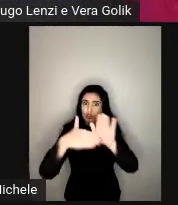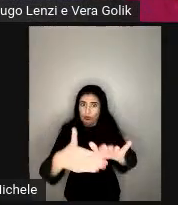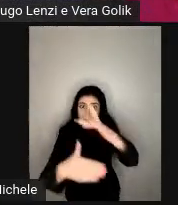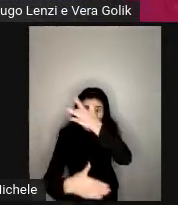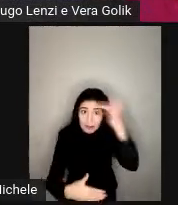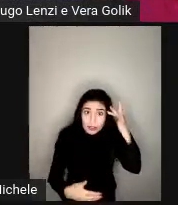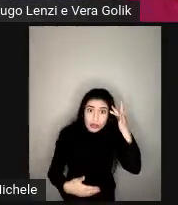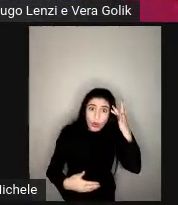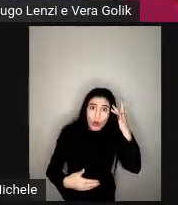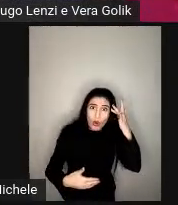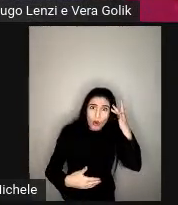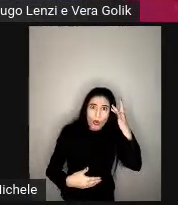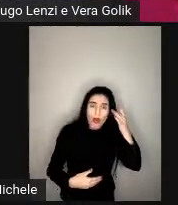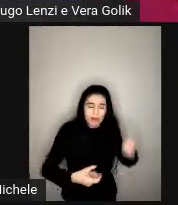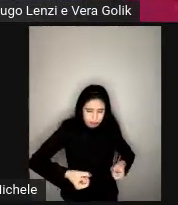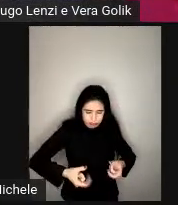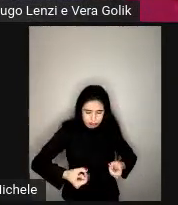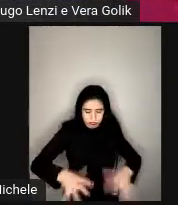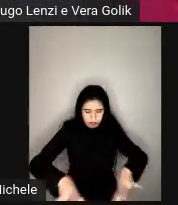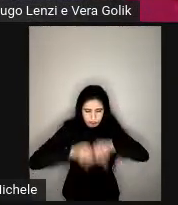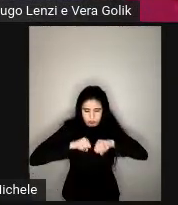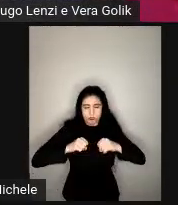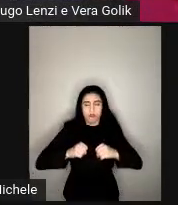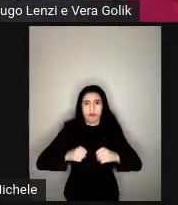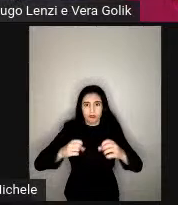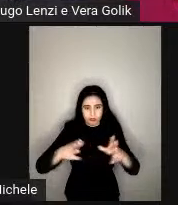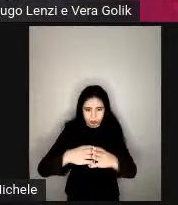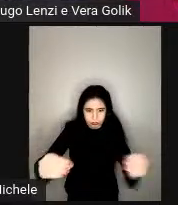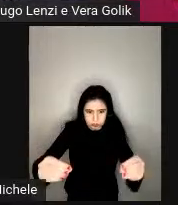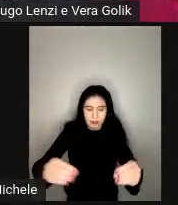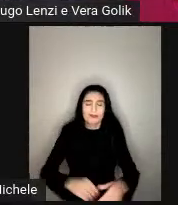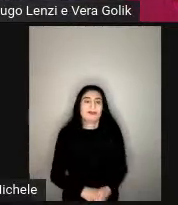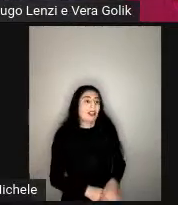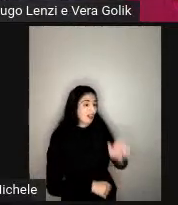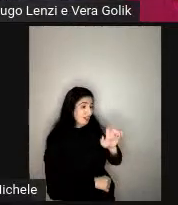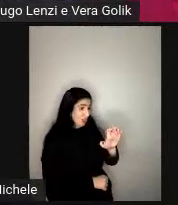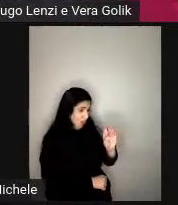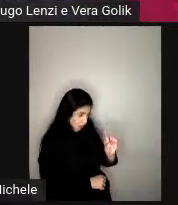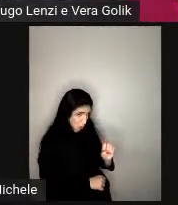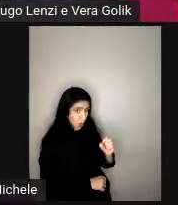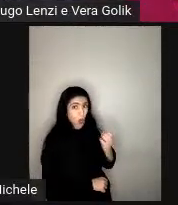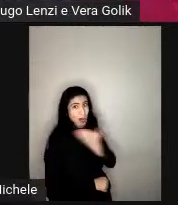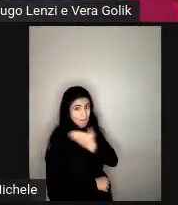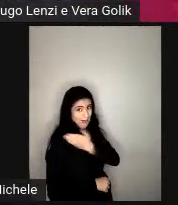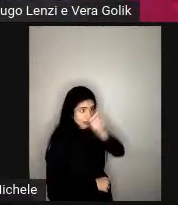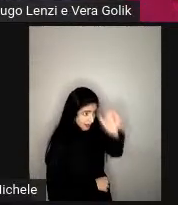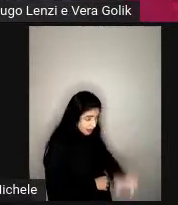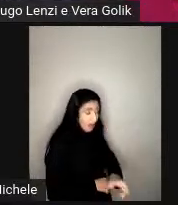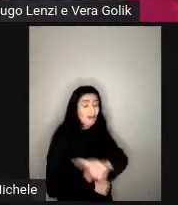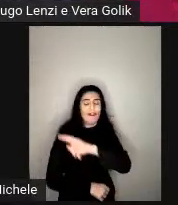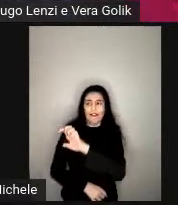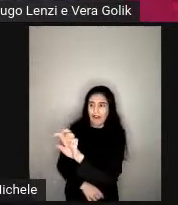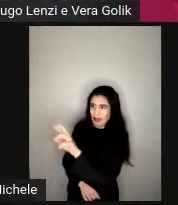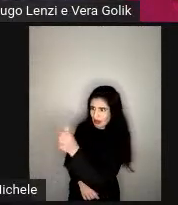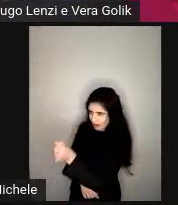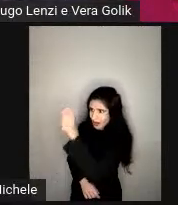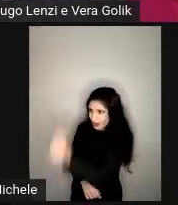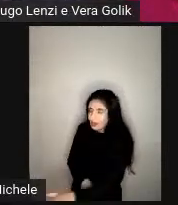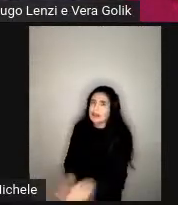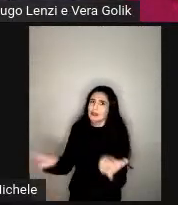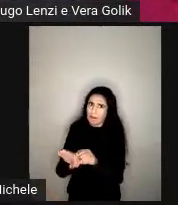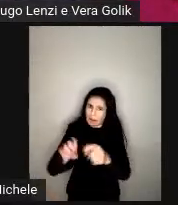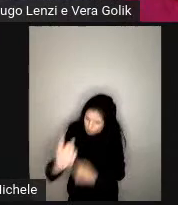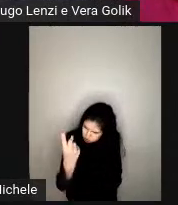seus pacientes. Gel, uma amiga de luta. E Verinha, você também, você superou.